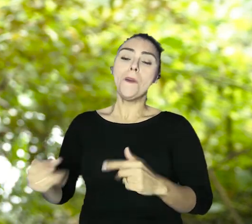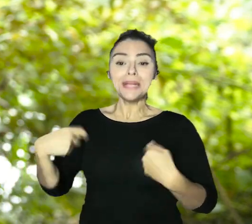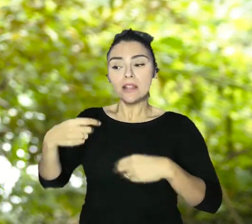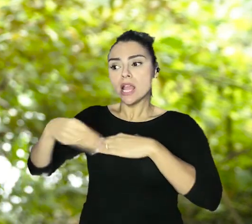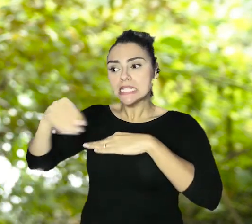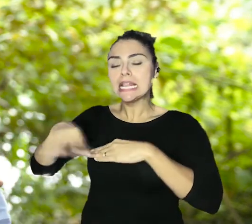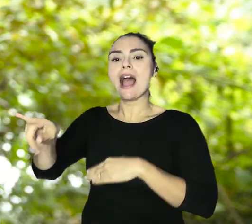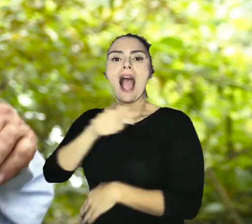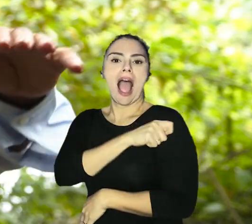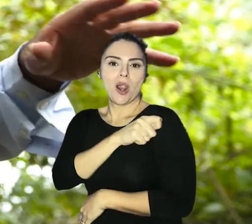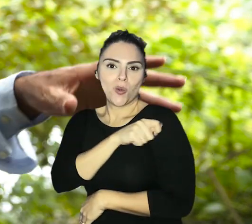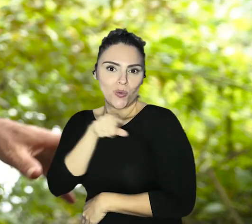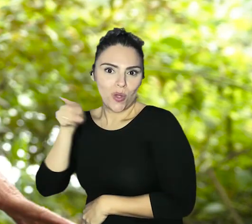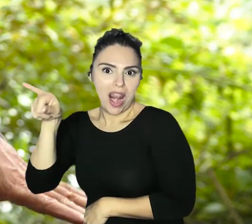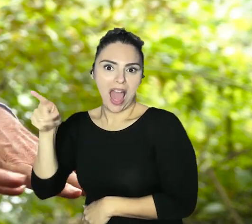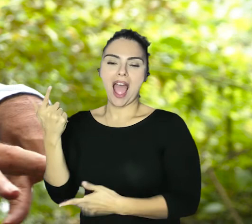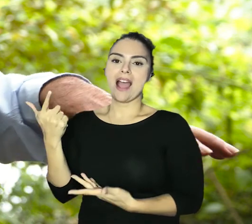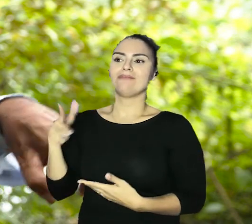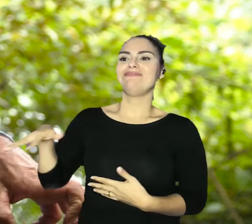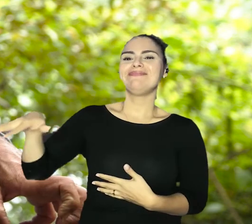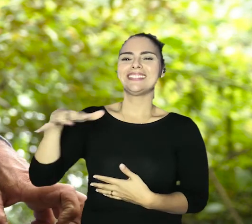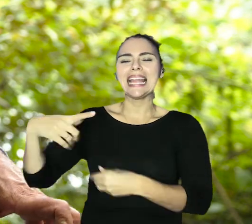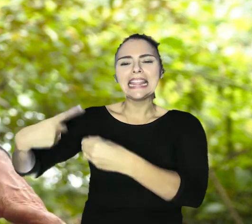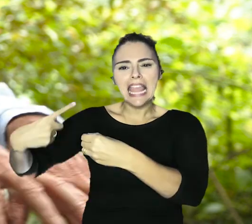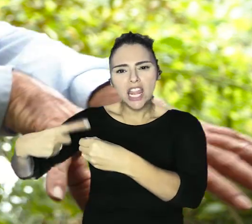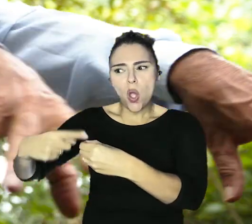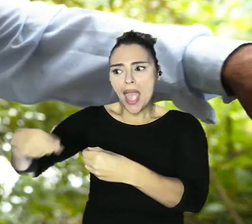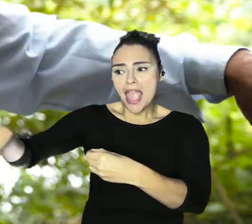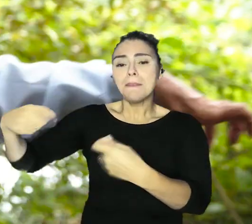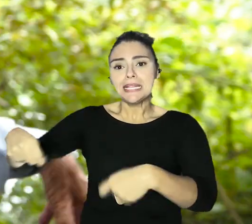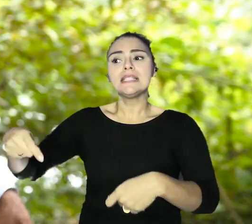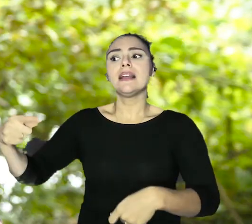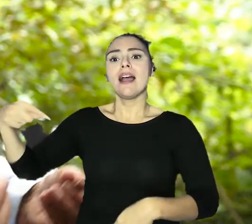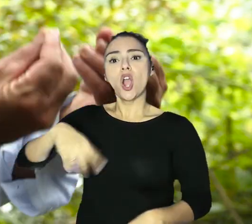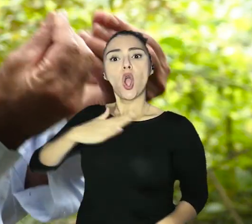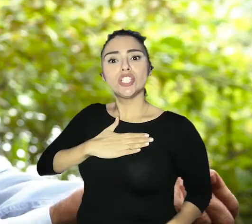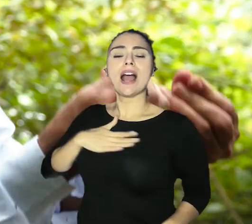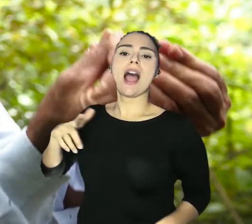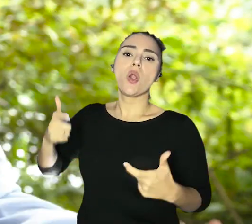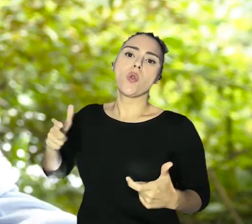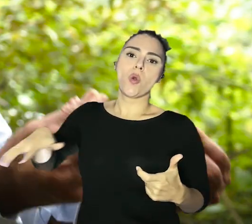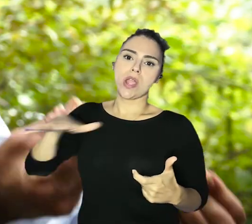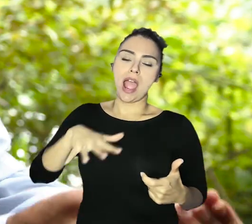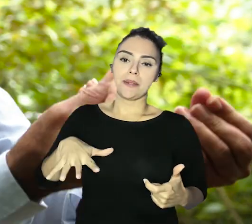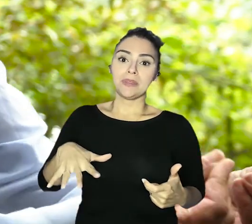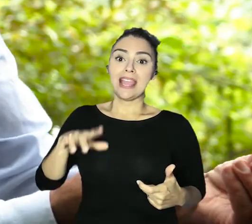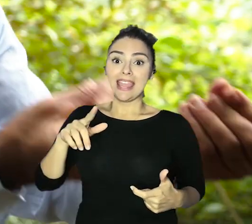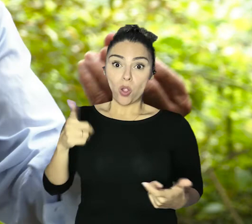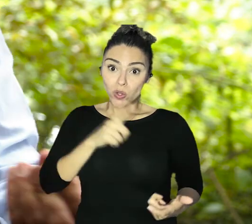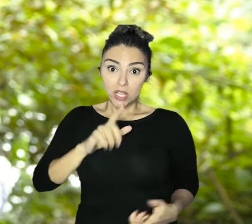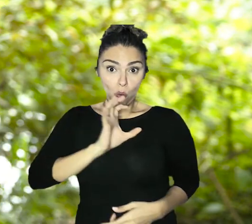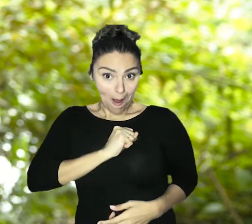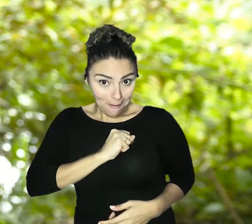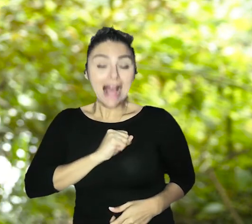alunos lá da zona do interior a gostar do seu habitat. Porque só ama aquilo que você conhece.